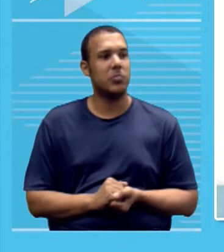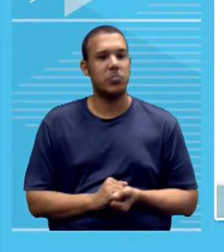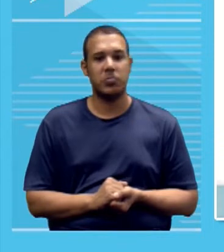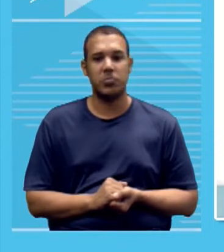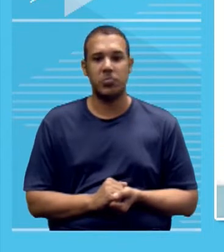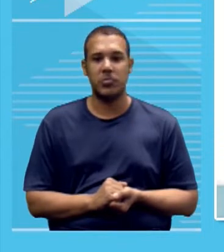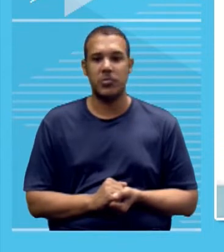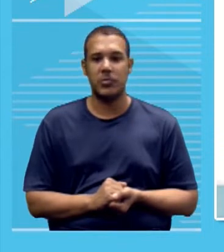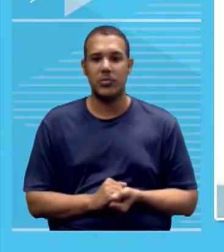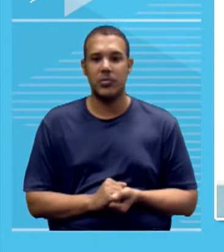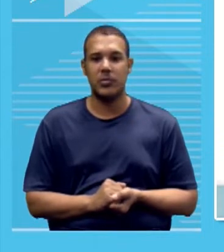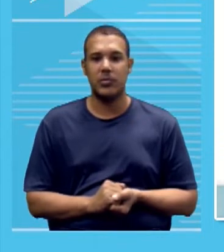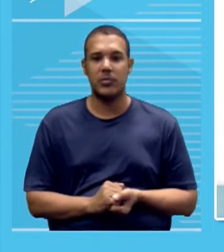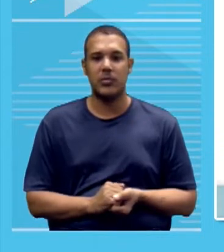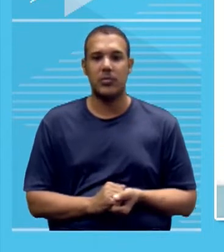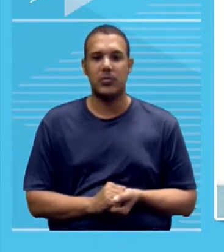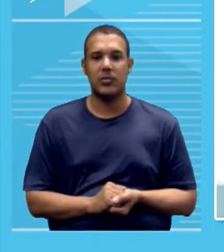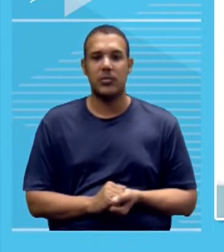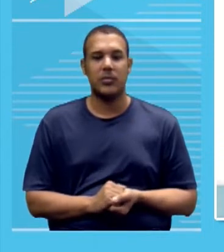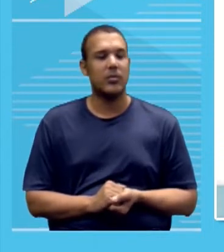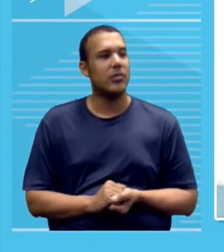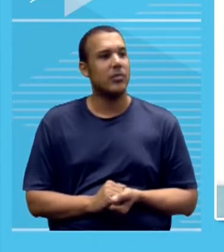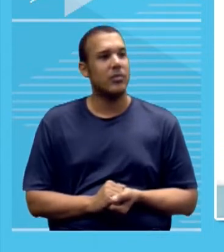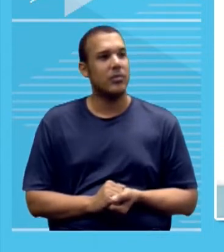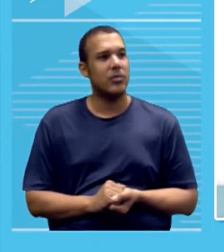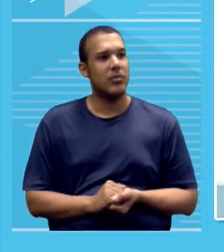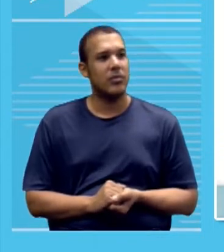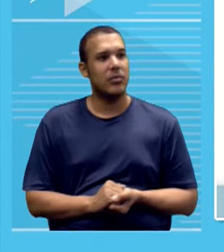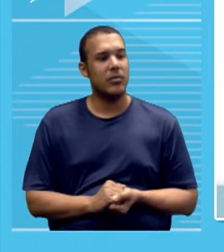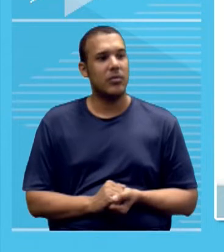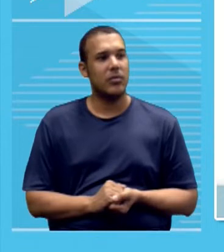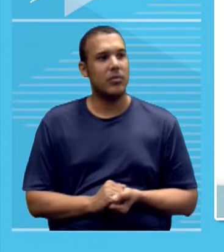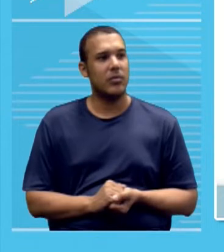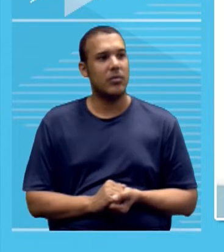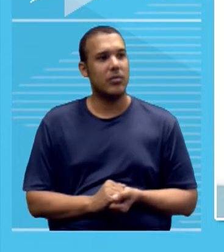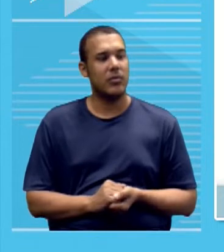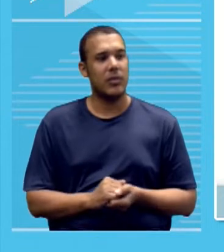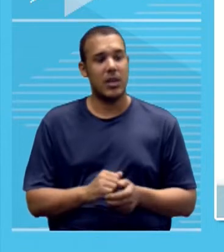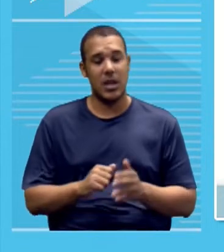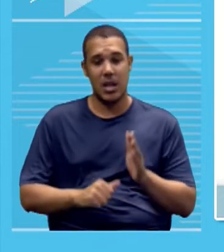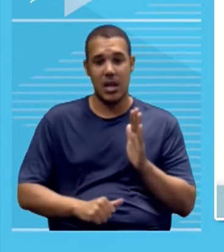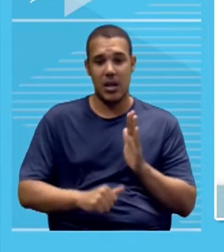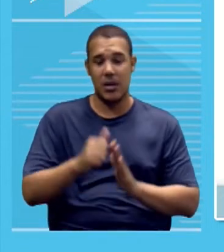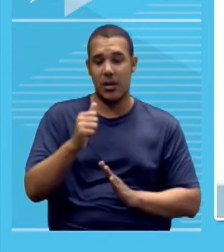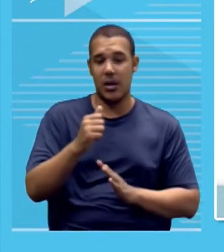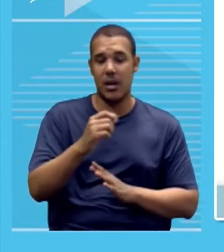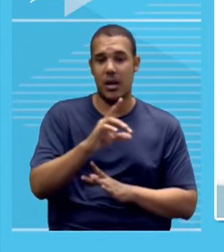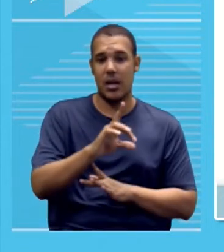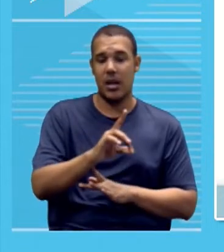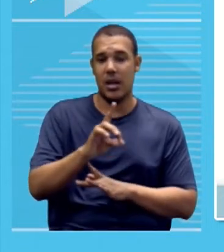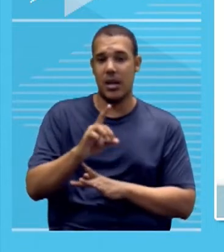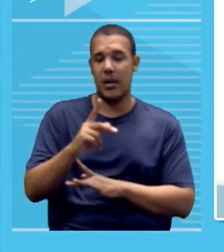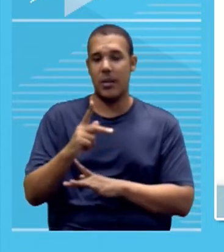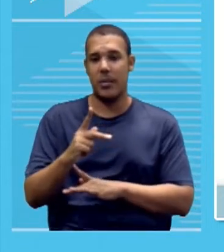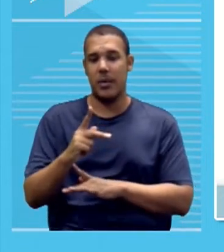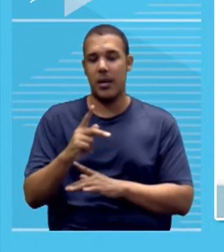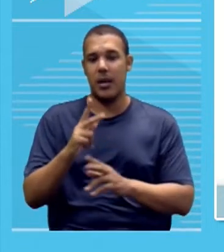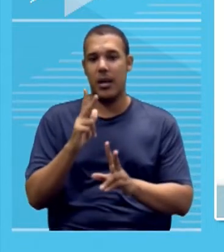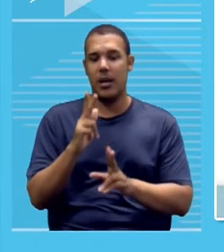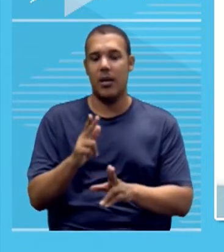Quando eu falo de um resistor isolado, ele atende à primeira lei de Ohm, onde a DDP é igual a